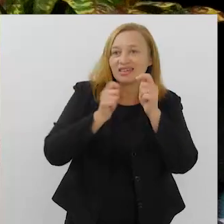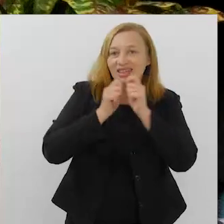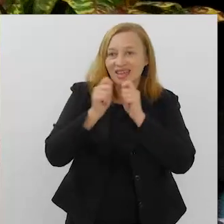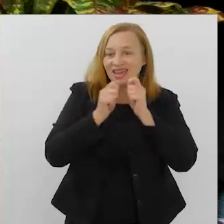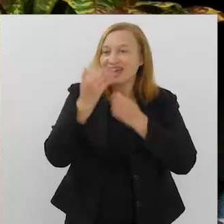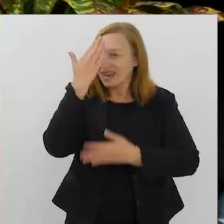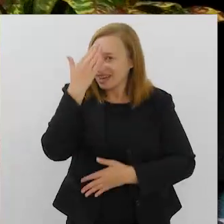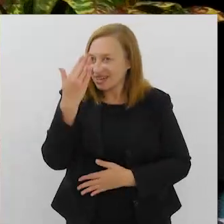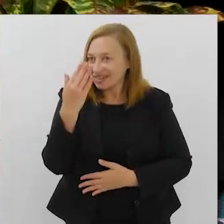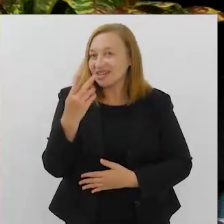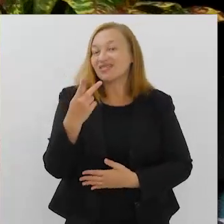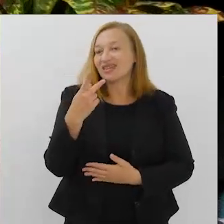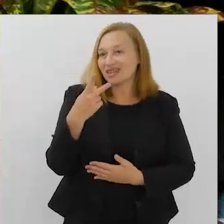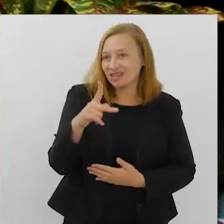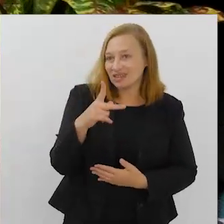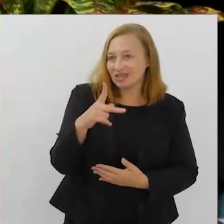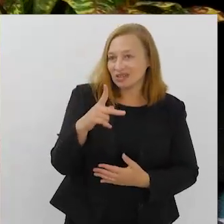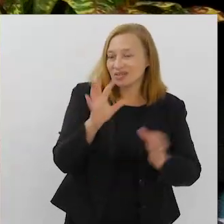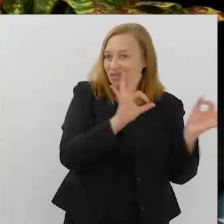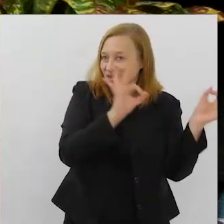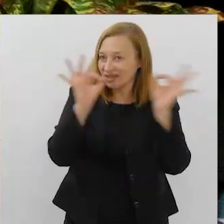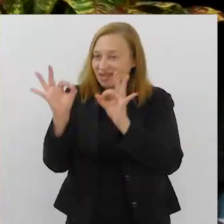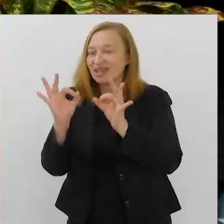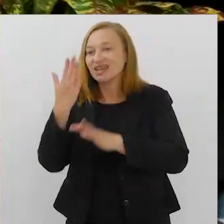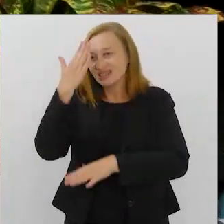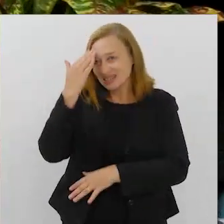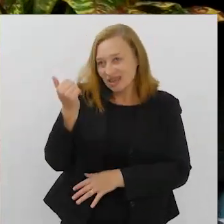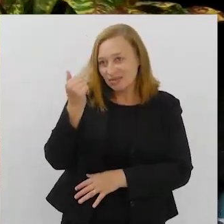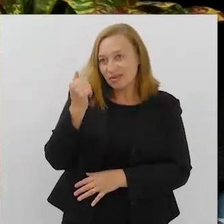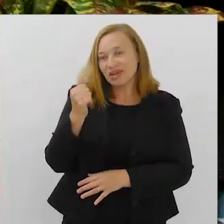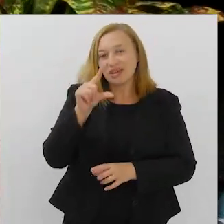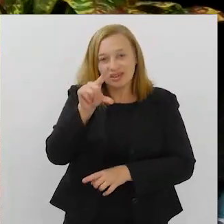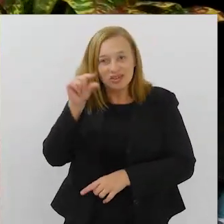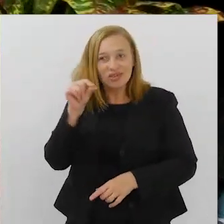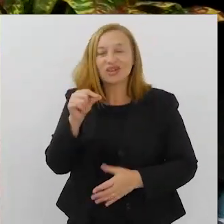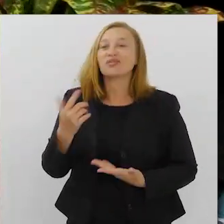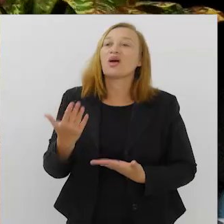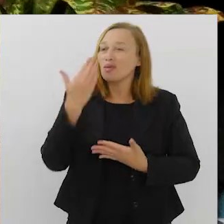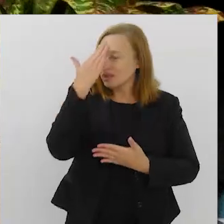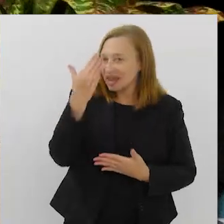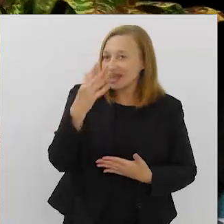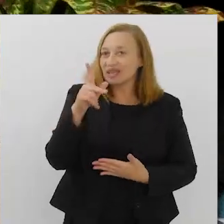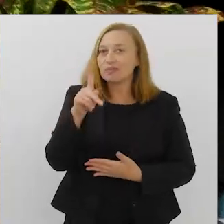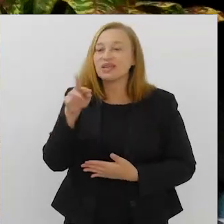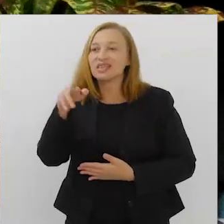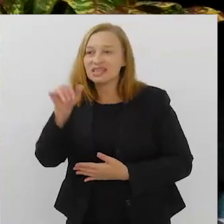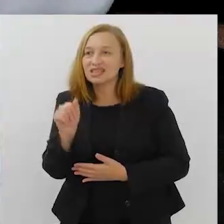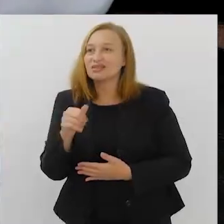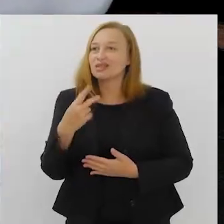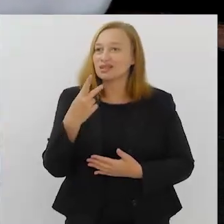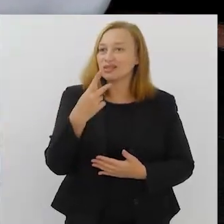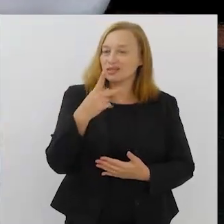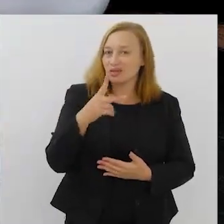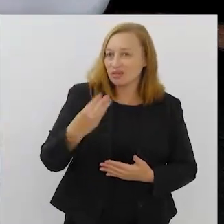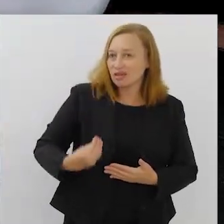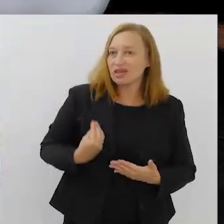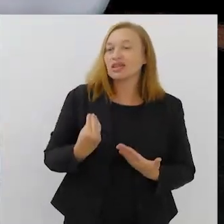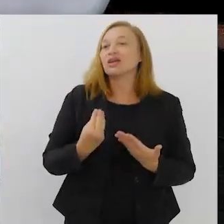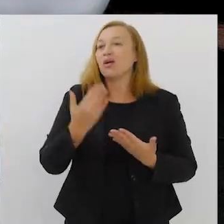Alerj Entrevista, te agradecendo pela sua audiência, que nós sabemos muito bem que é uma questão de escolha. Obrigada, Priscila, pela sua